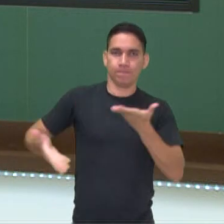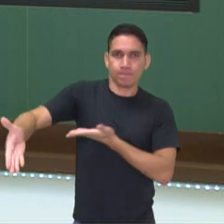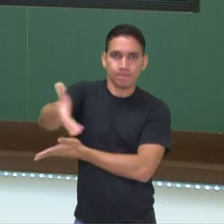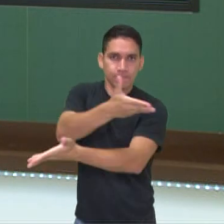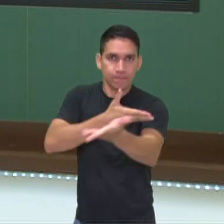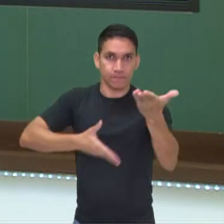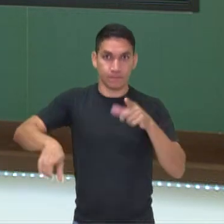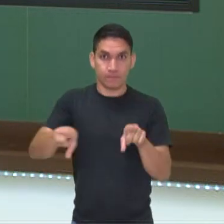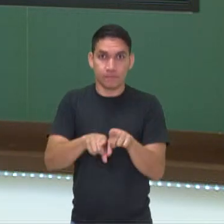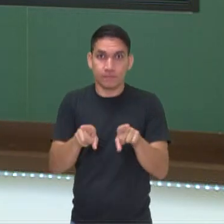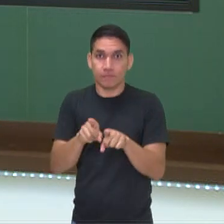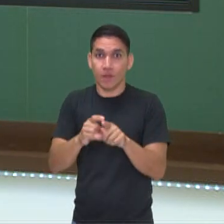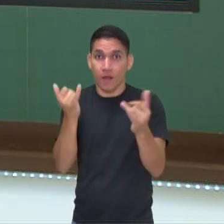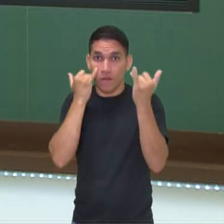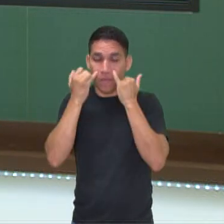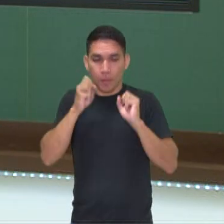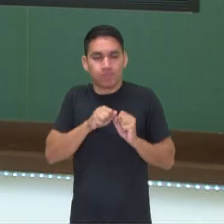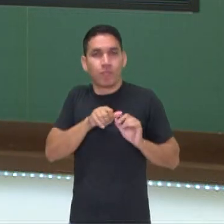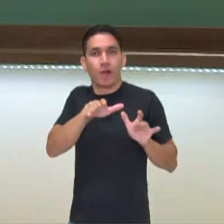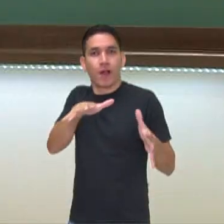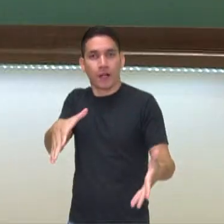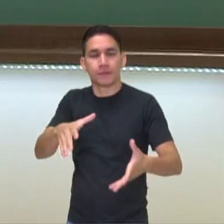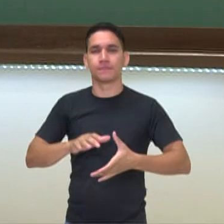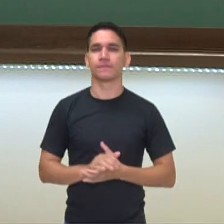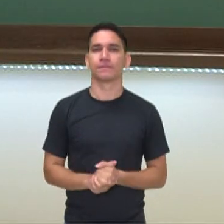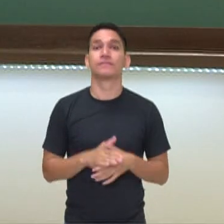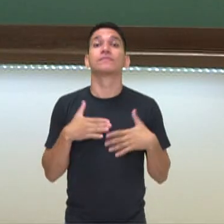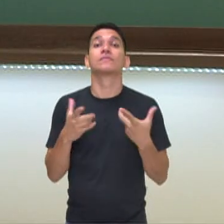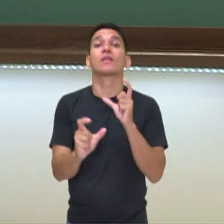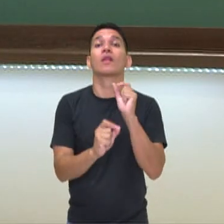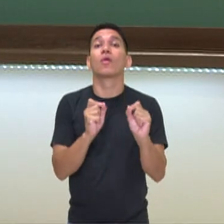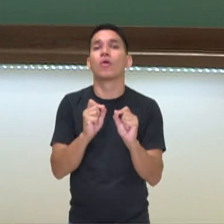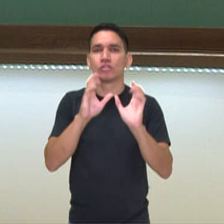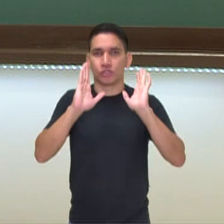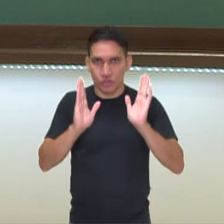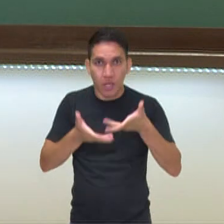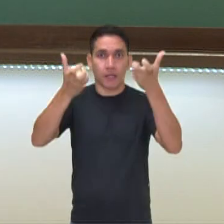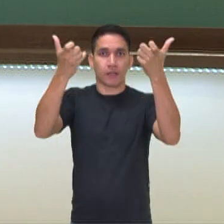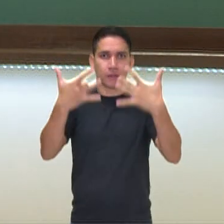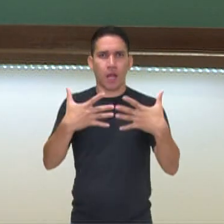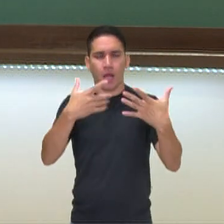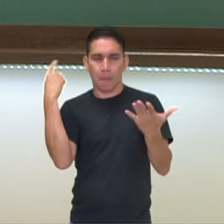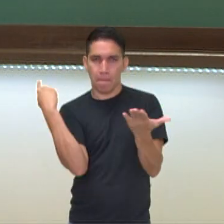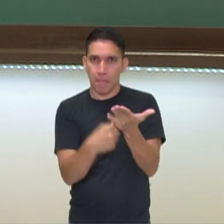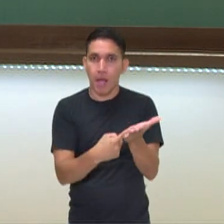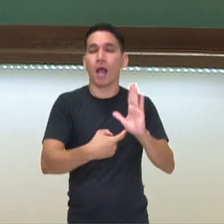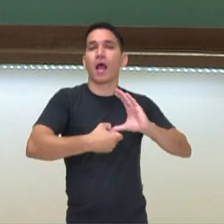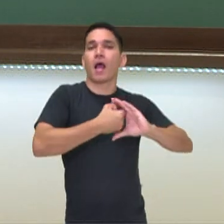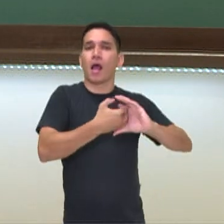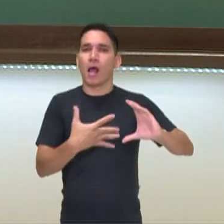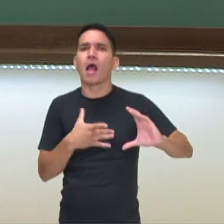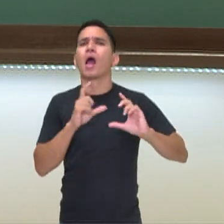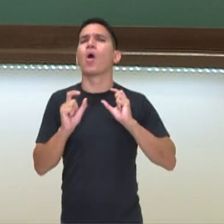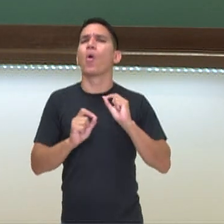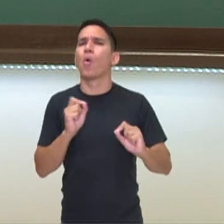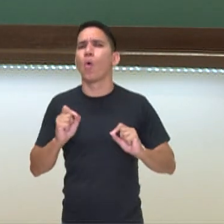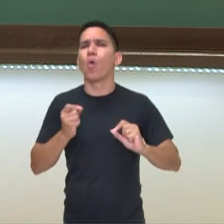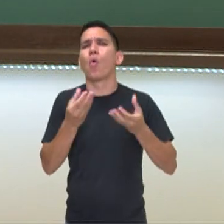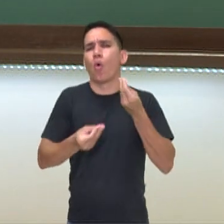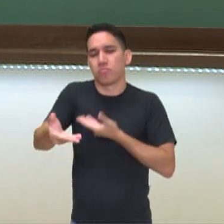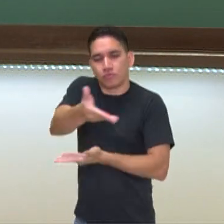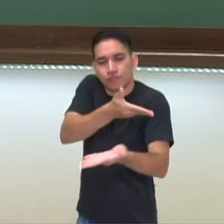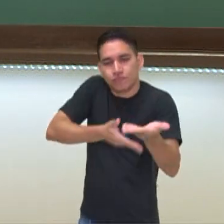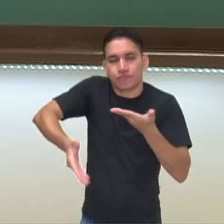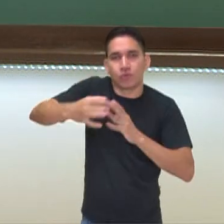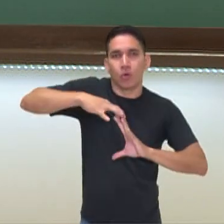melhor circulação das informações. E agora que a gente já conseguiu caracterizar um pouquinho sobre os fluxos